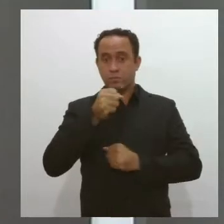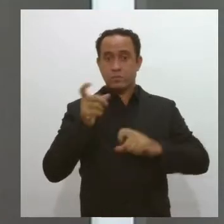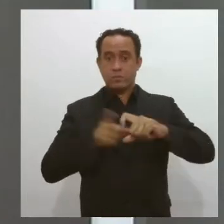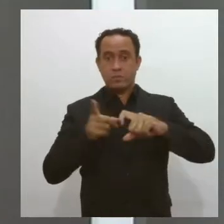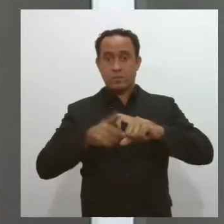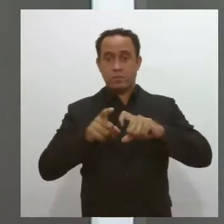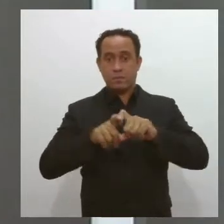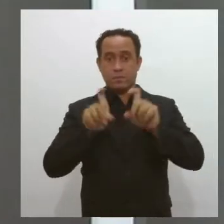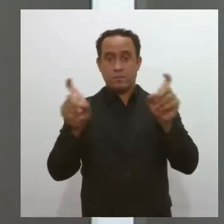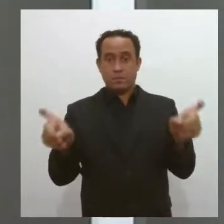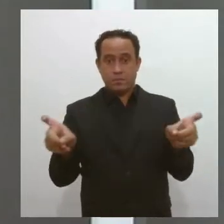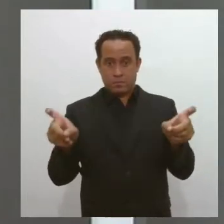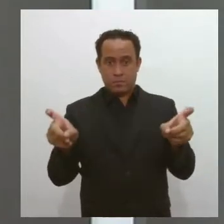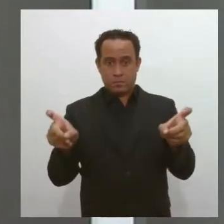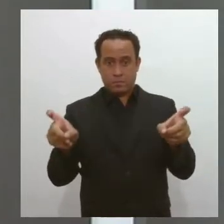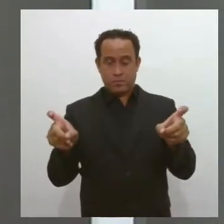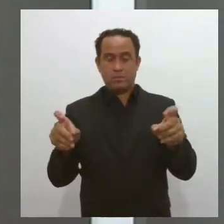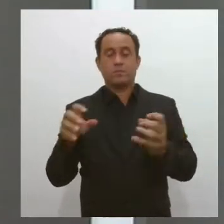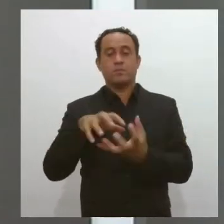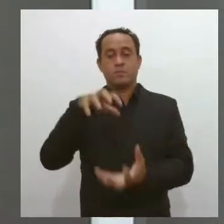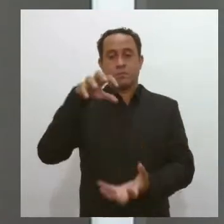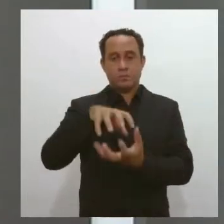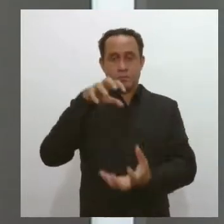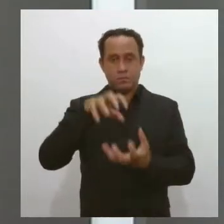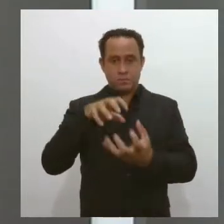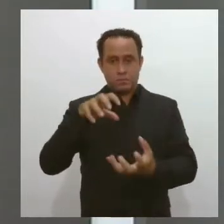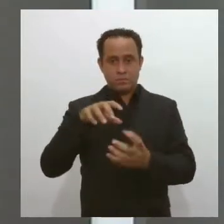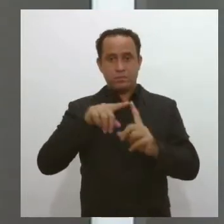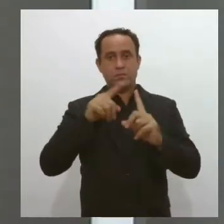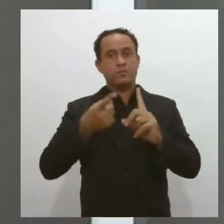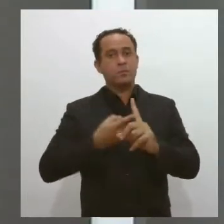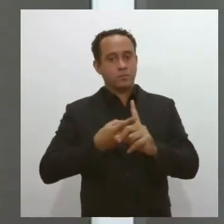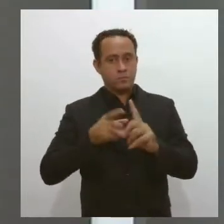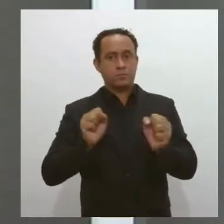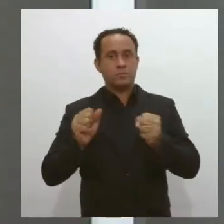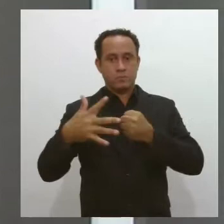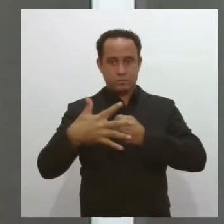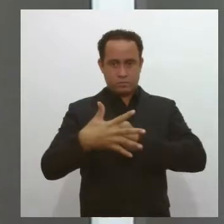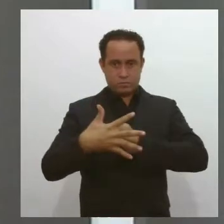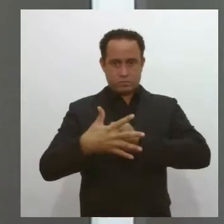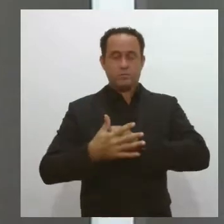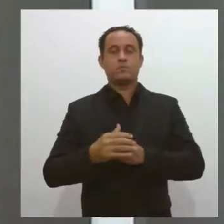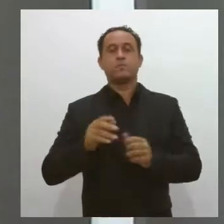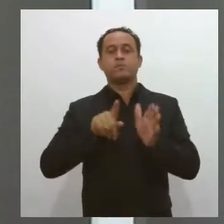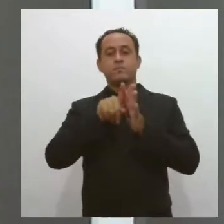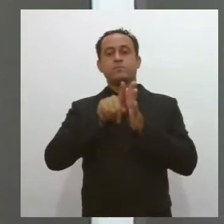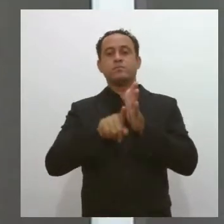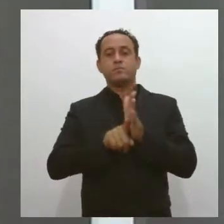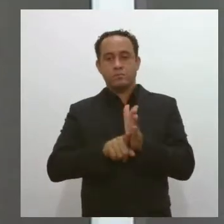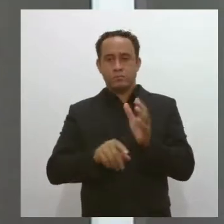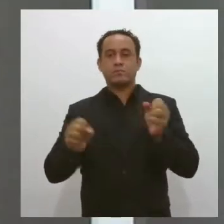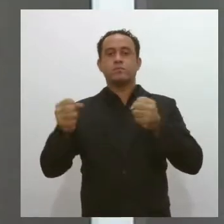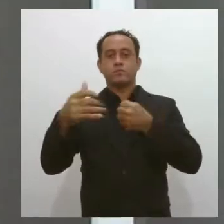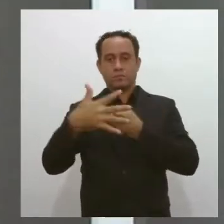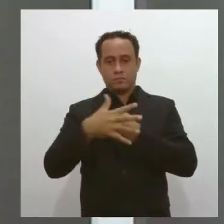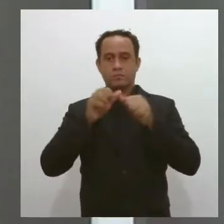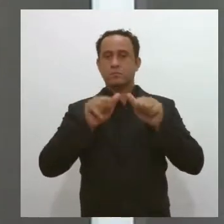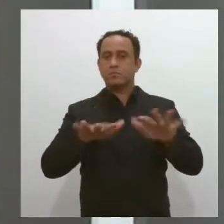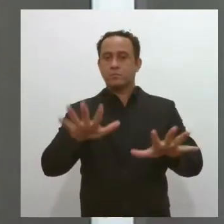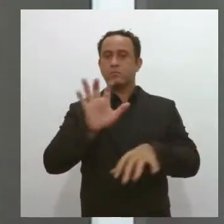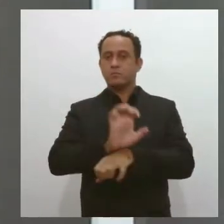ginecologista e obstetra Alessandra Aleixo sobre gestação e Covid-19. Dados atualizados da pandemia no